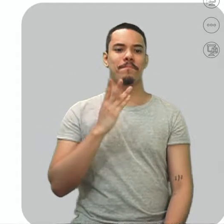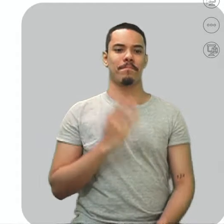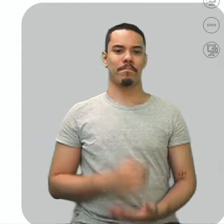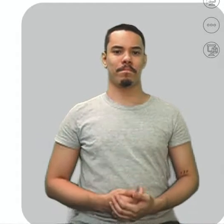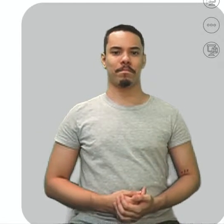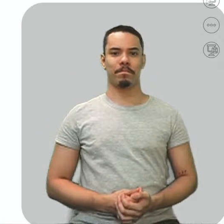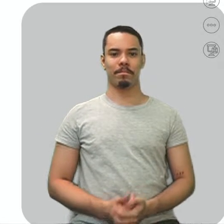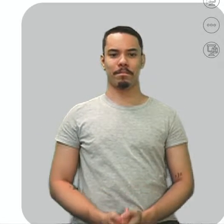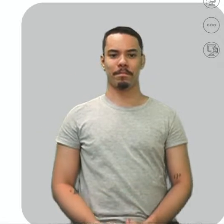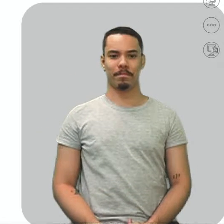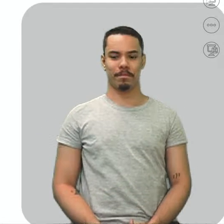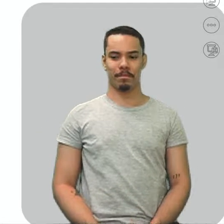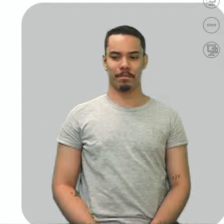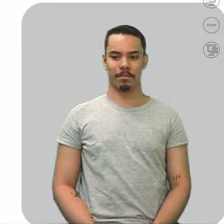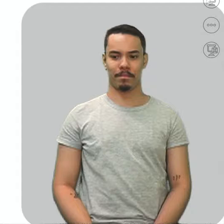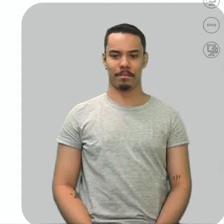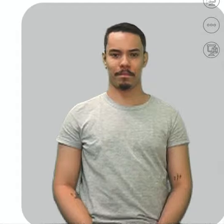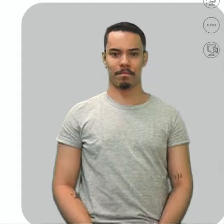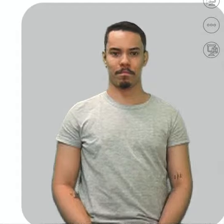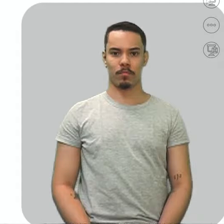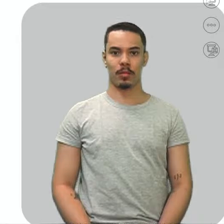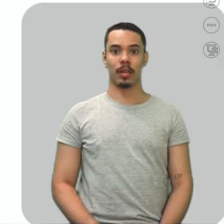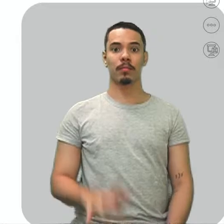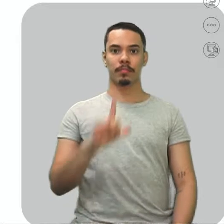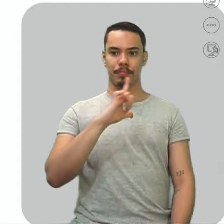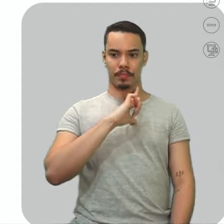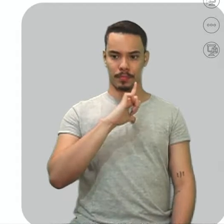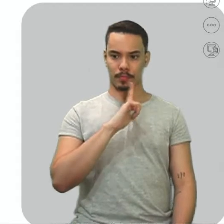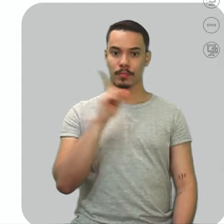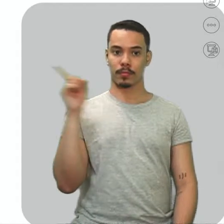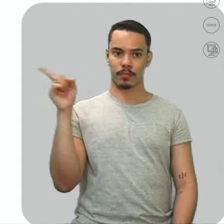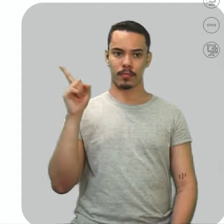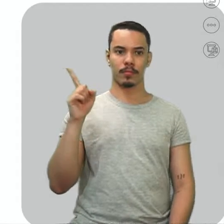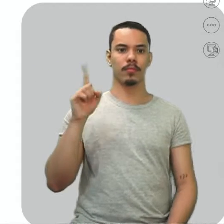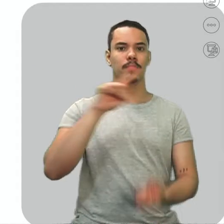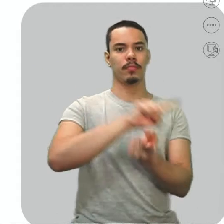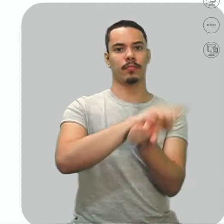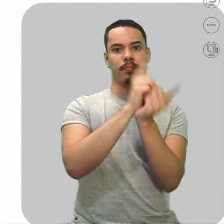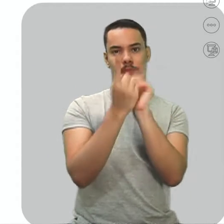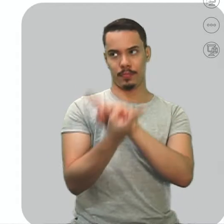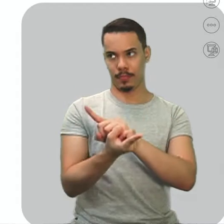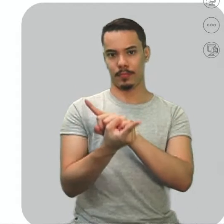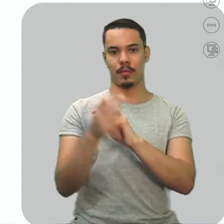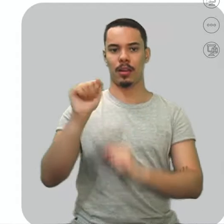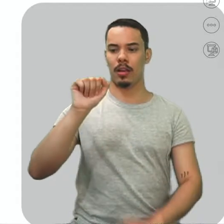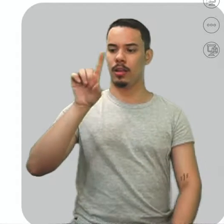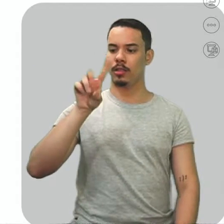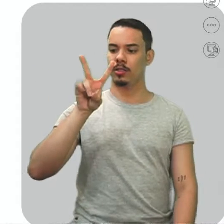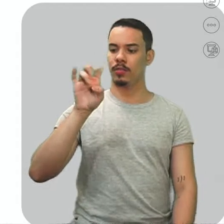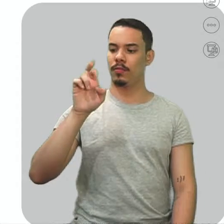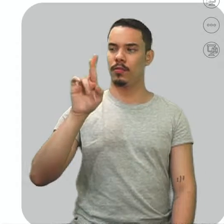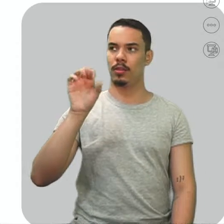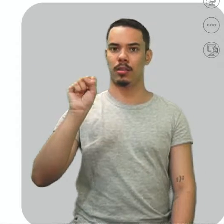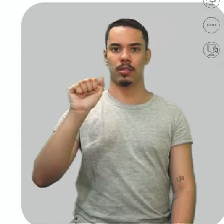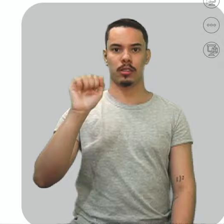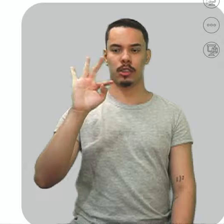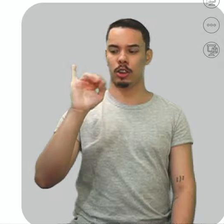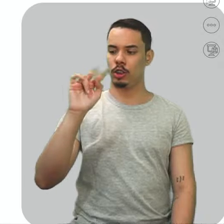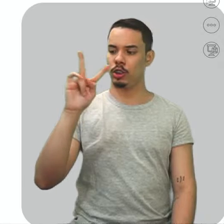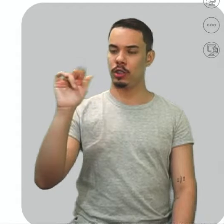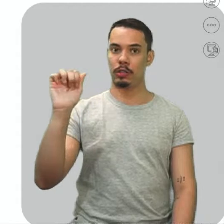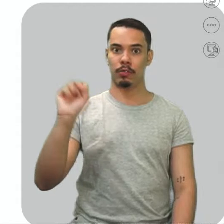nossa aulinha aí eu tenho aqui Amado adversativas qual é